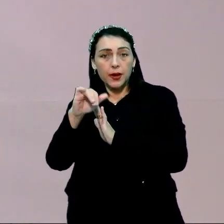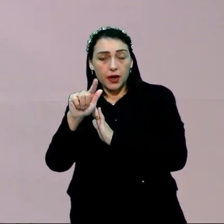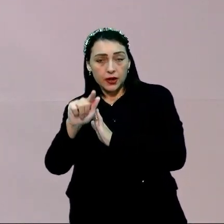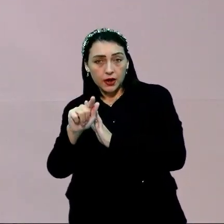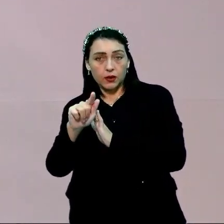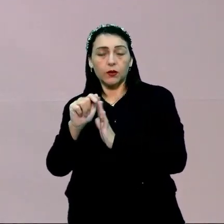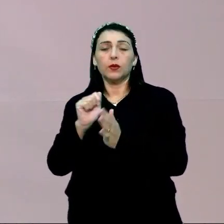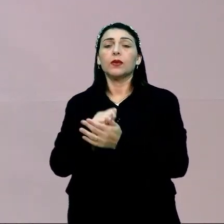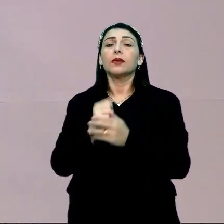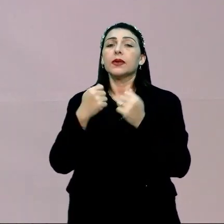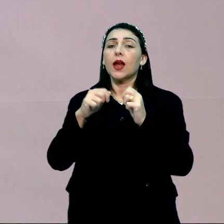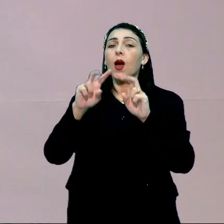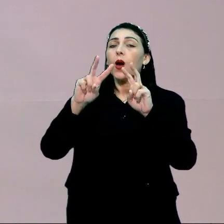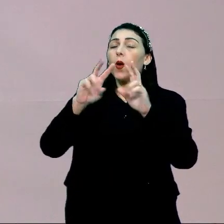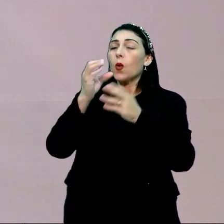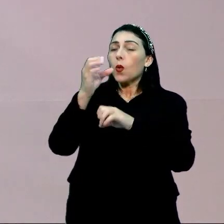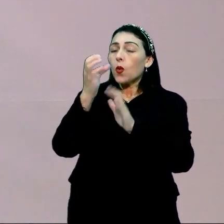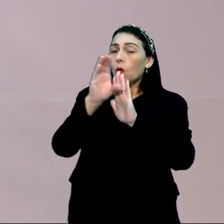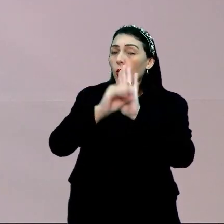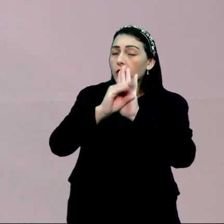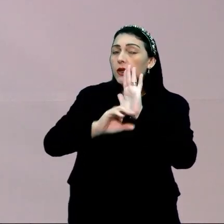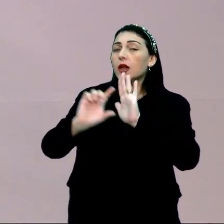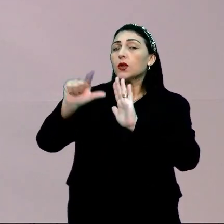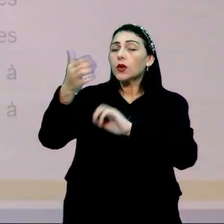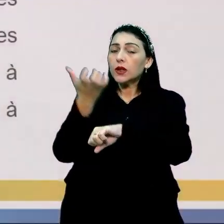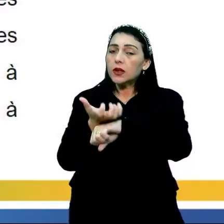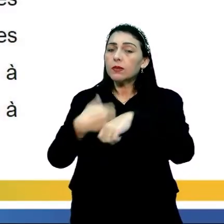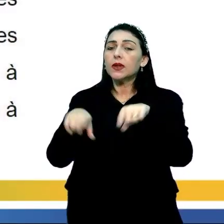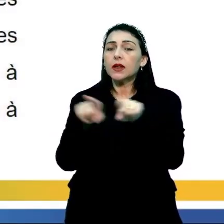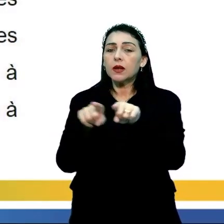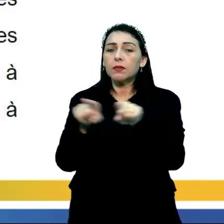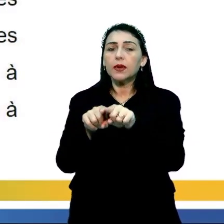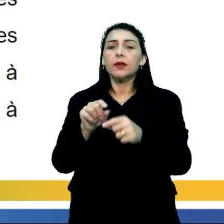já vou utilizar o conceito de outras áreas do conhecimento também.